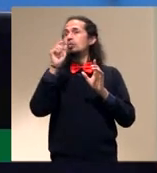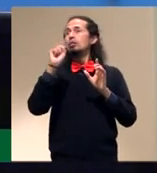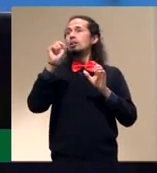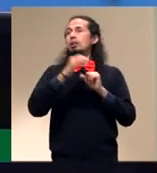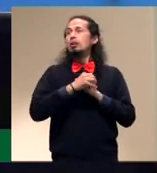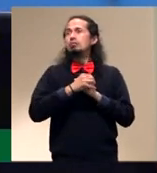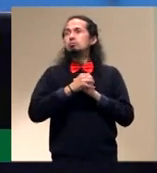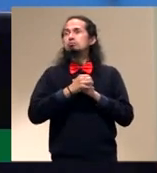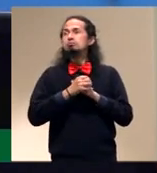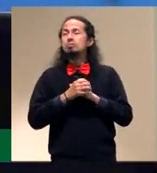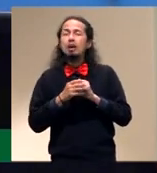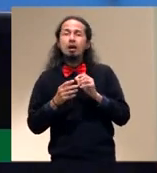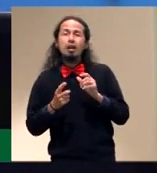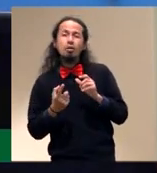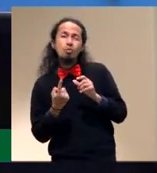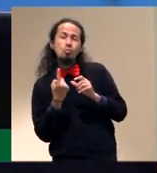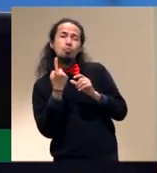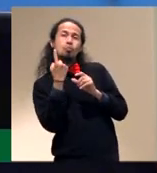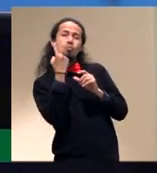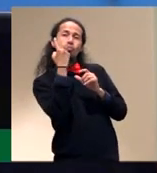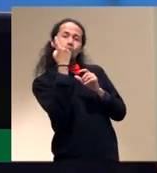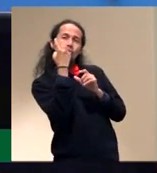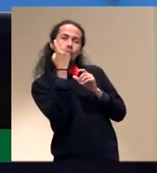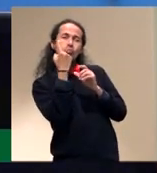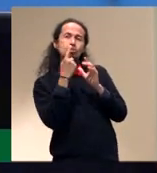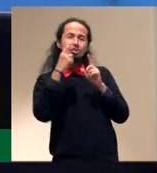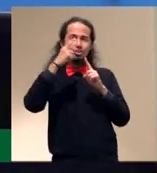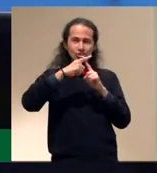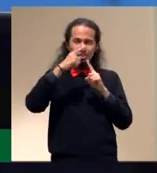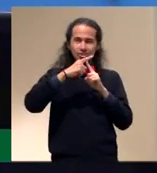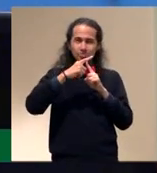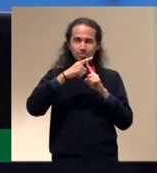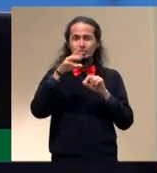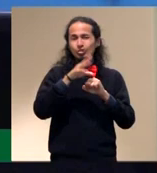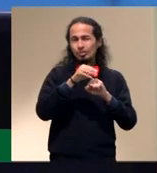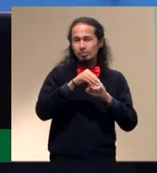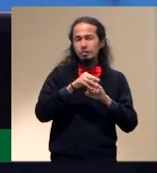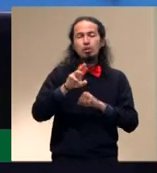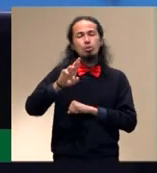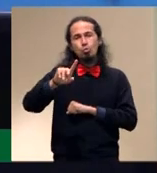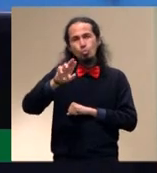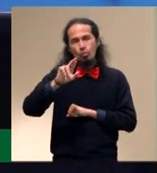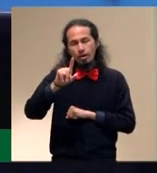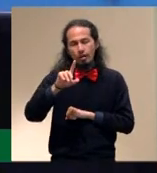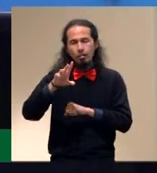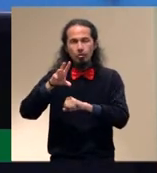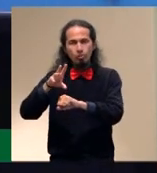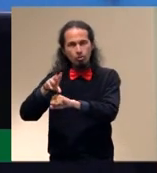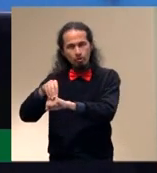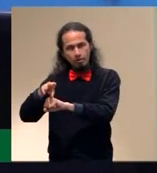uma versão escolar do conhecimento. Não é o conhecimento, por exemplo,